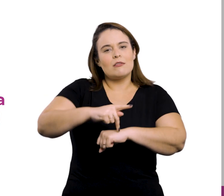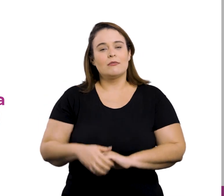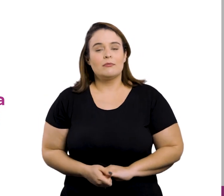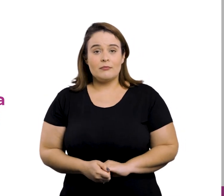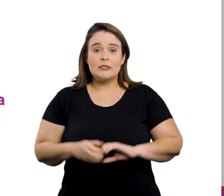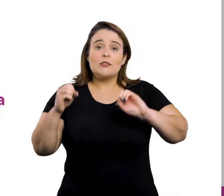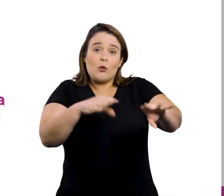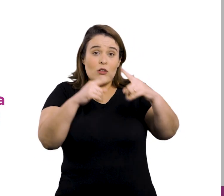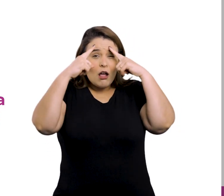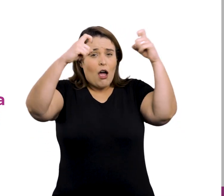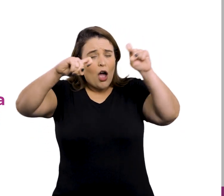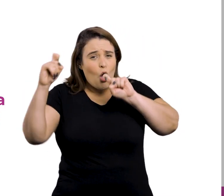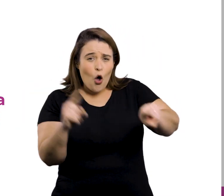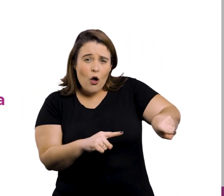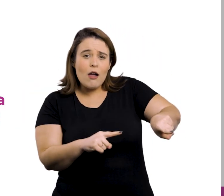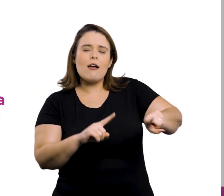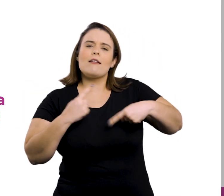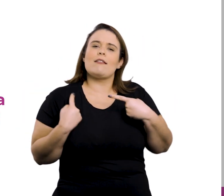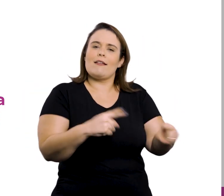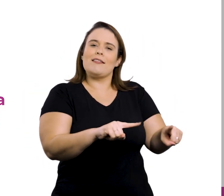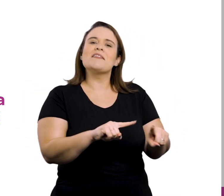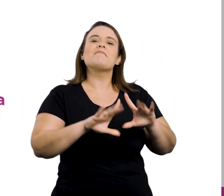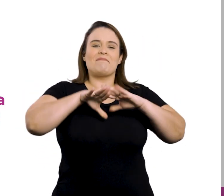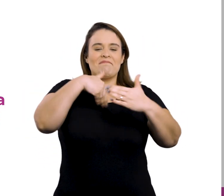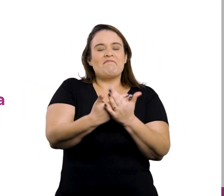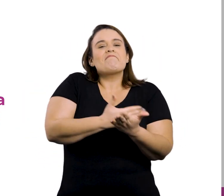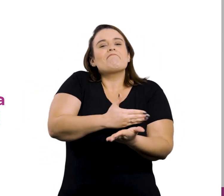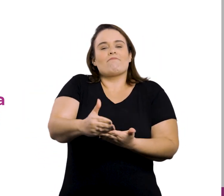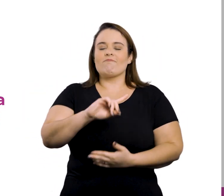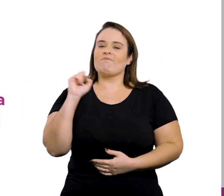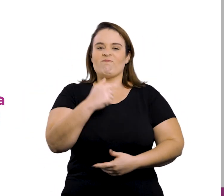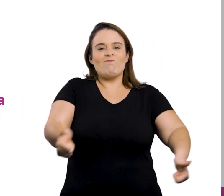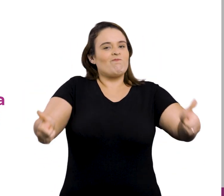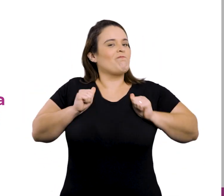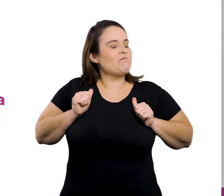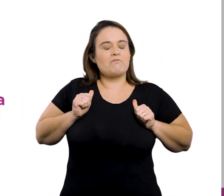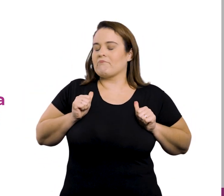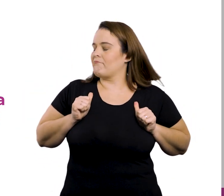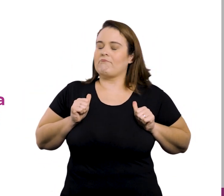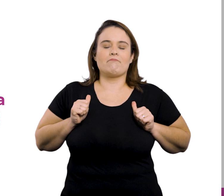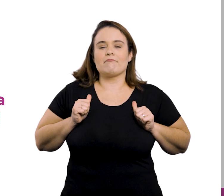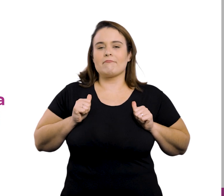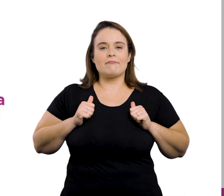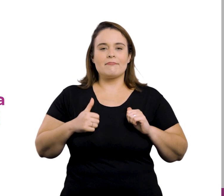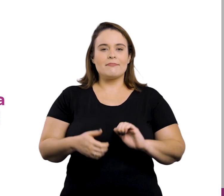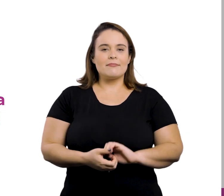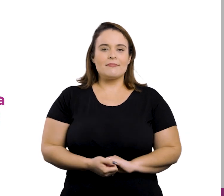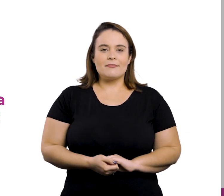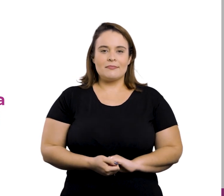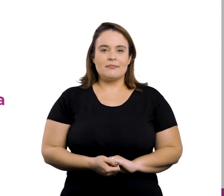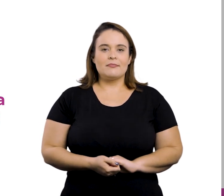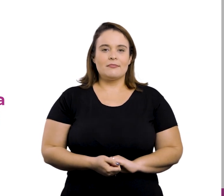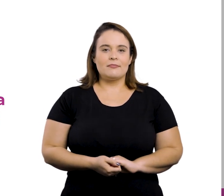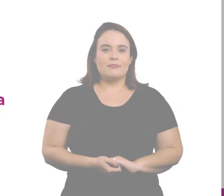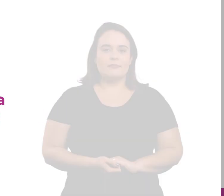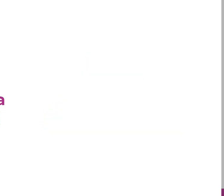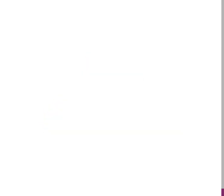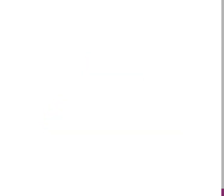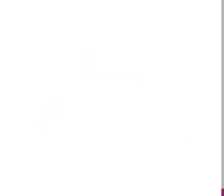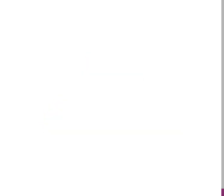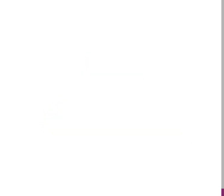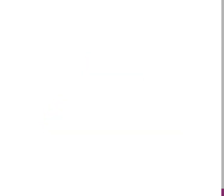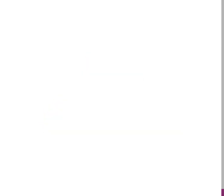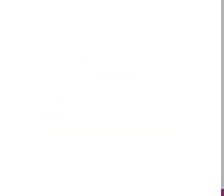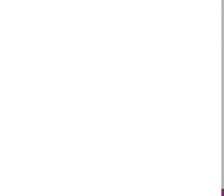todo o espaço educacional do nosso país. A educação contra a barbárie começa pela escola e nós não vamos recuar.